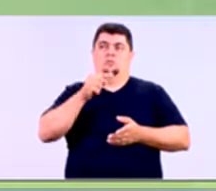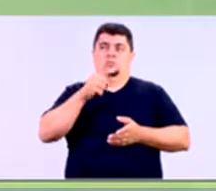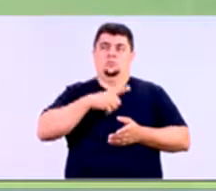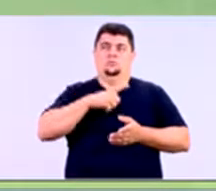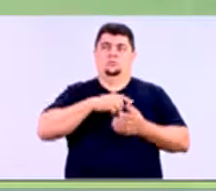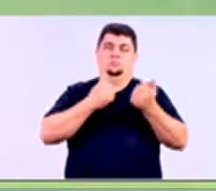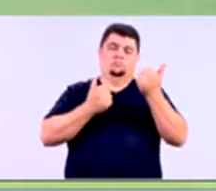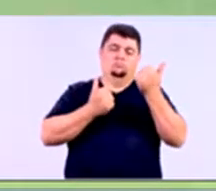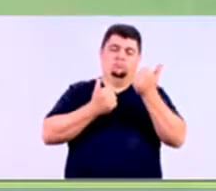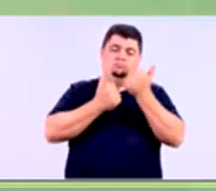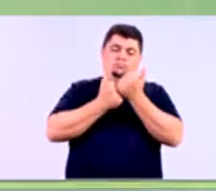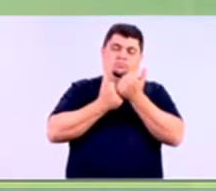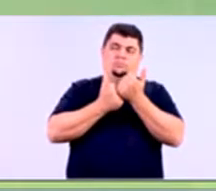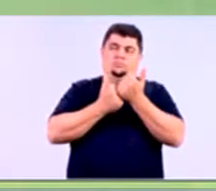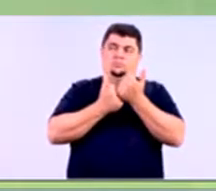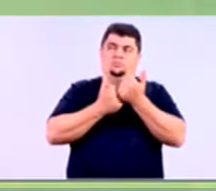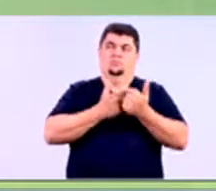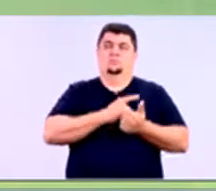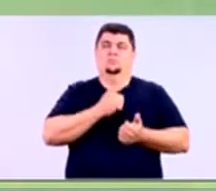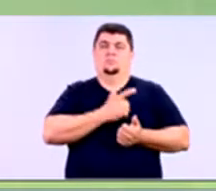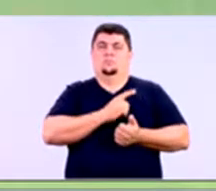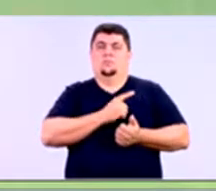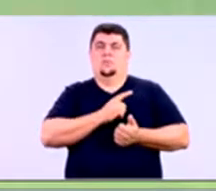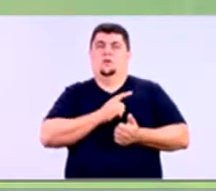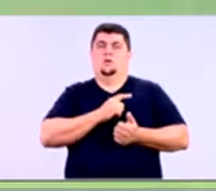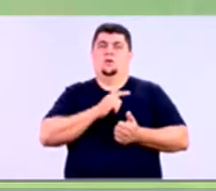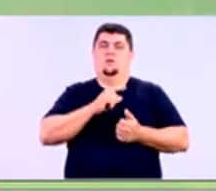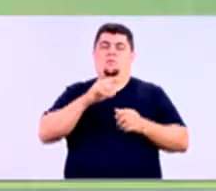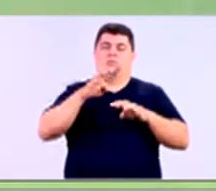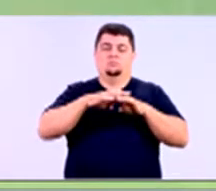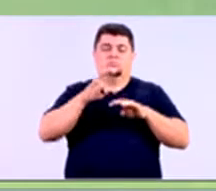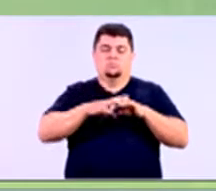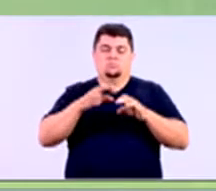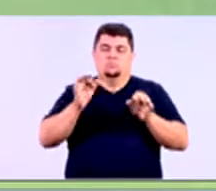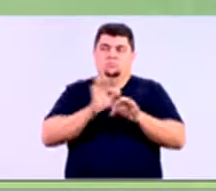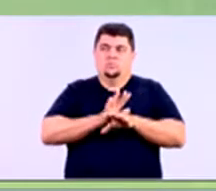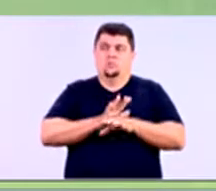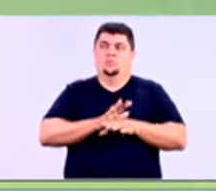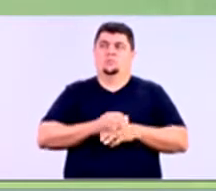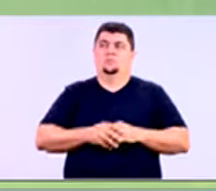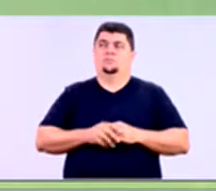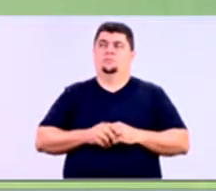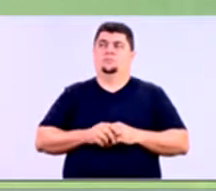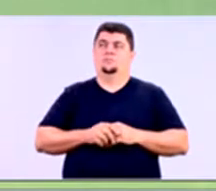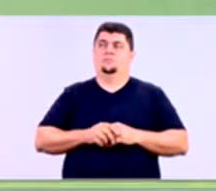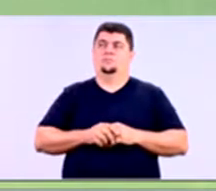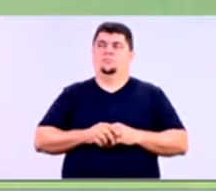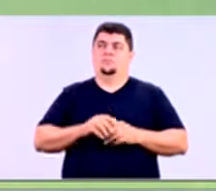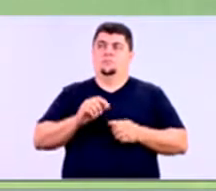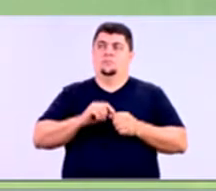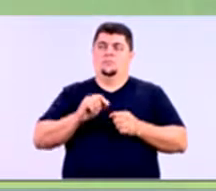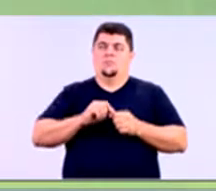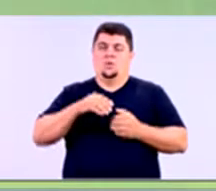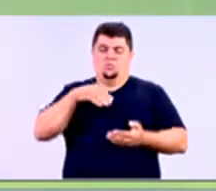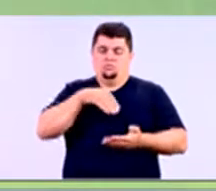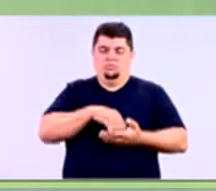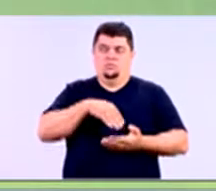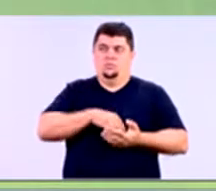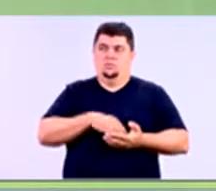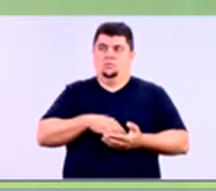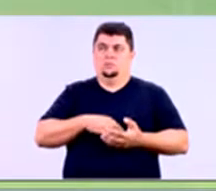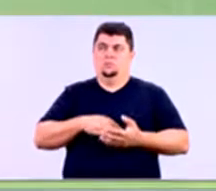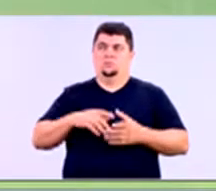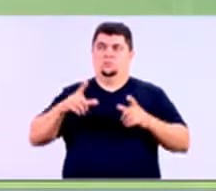a substituição, resolvo a adição e a potência. Faço, por último,